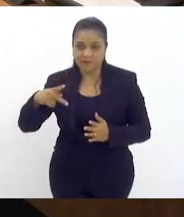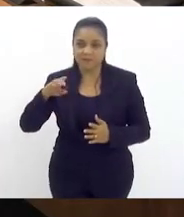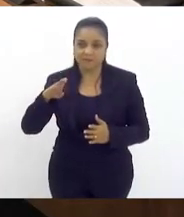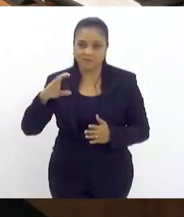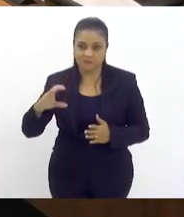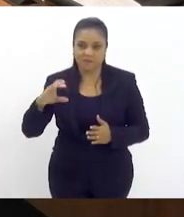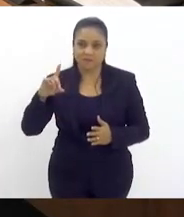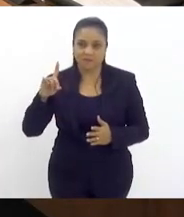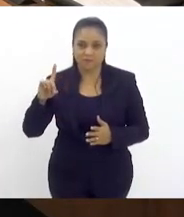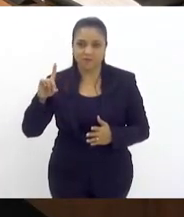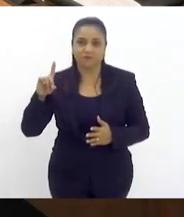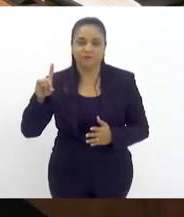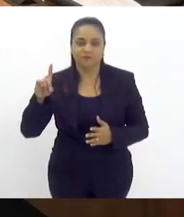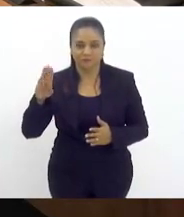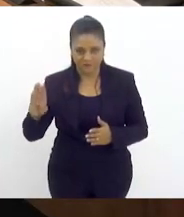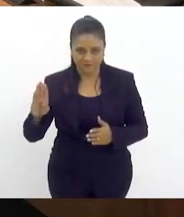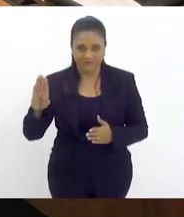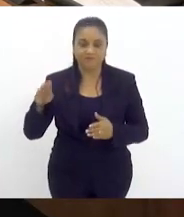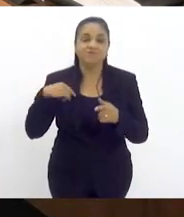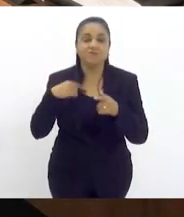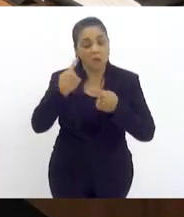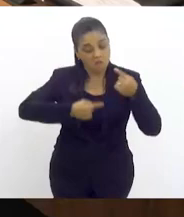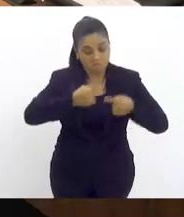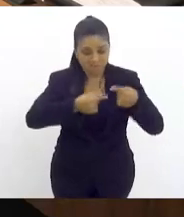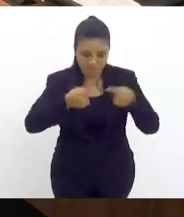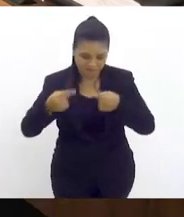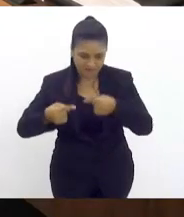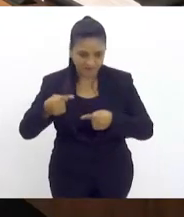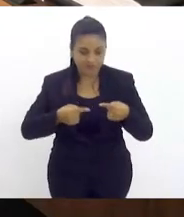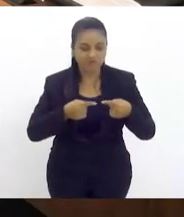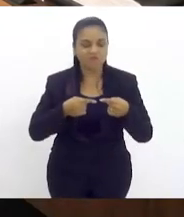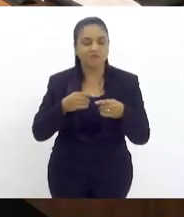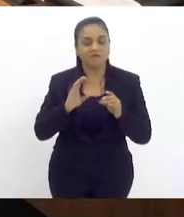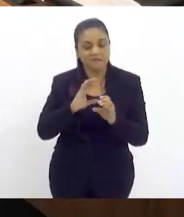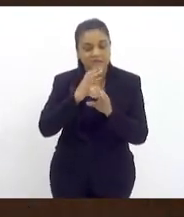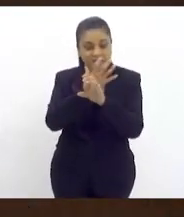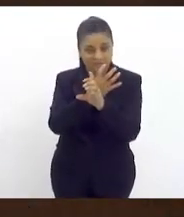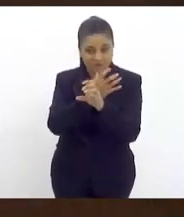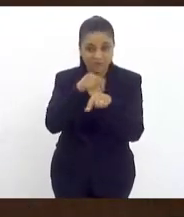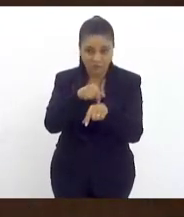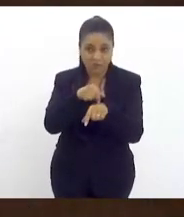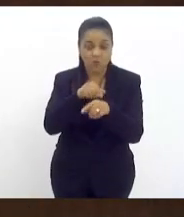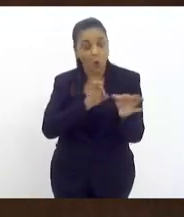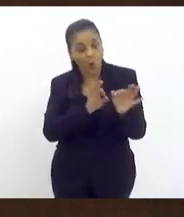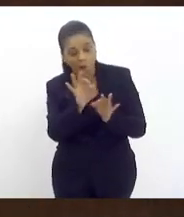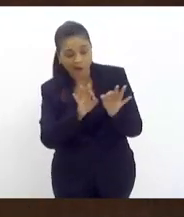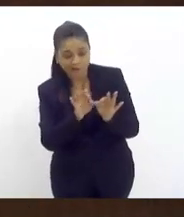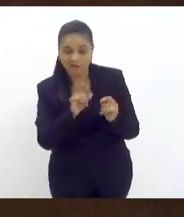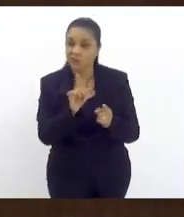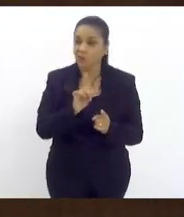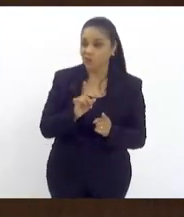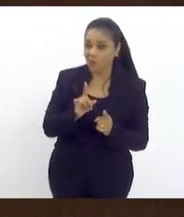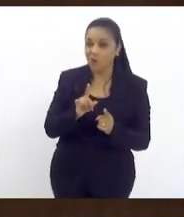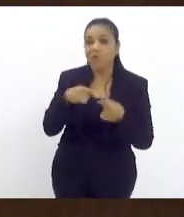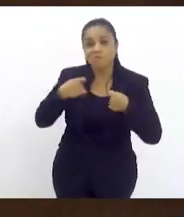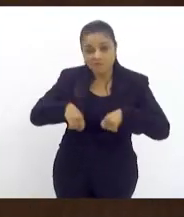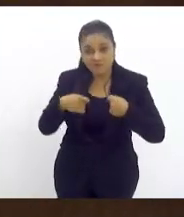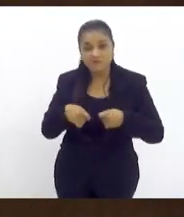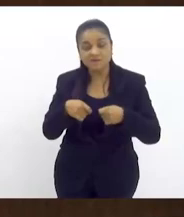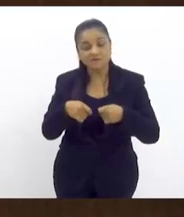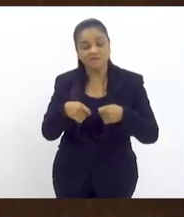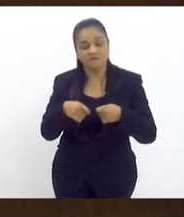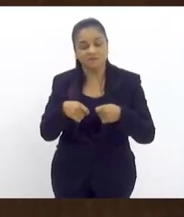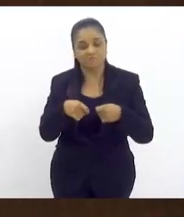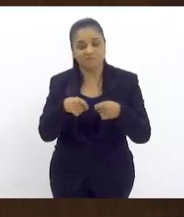espaço de criminalização da política. A sociedade civil organizada ou não deve ser assistida pela